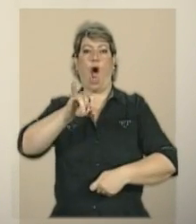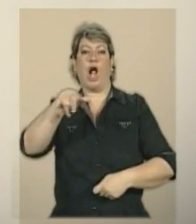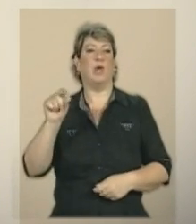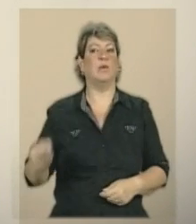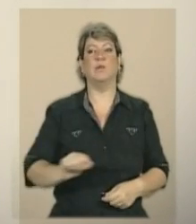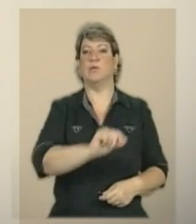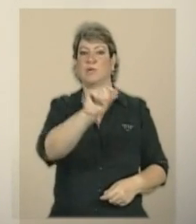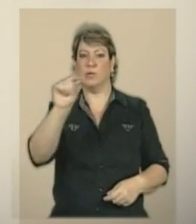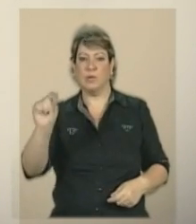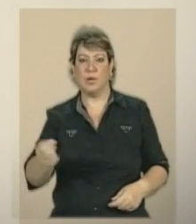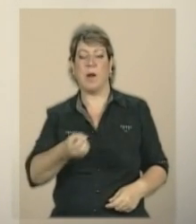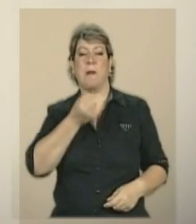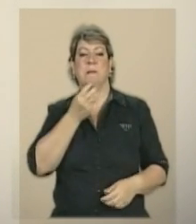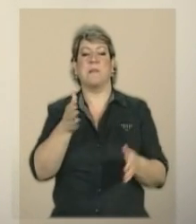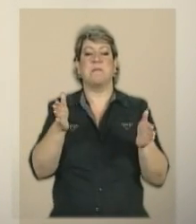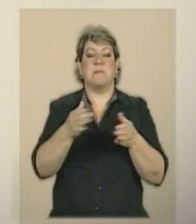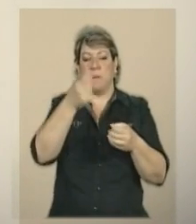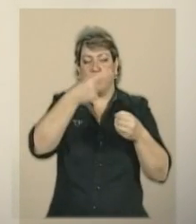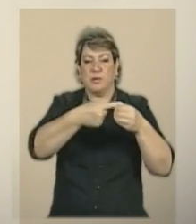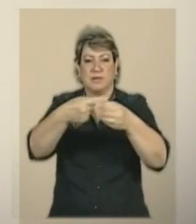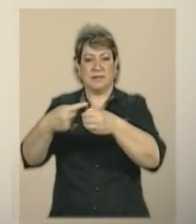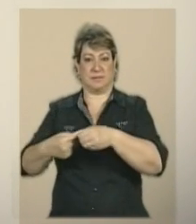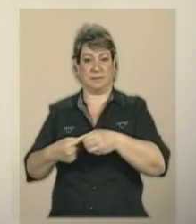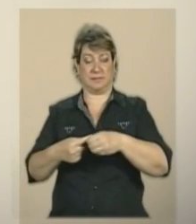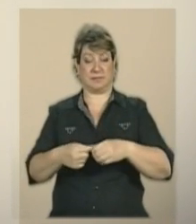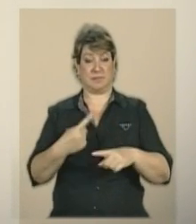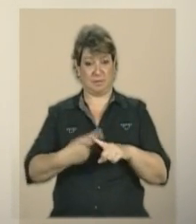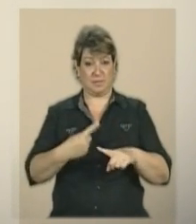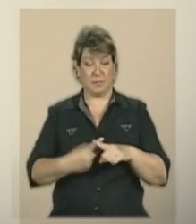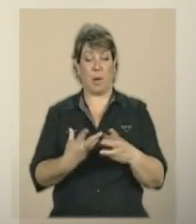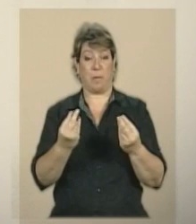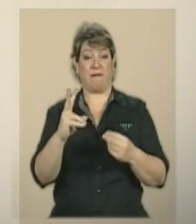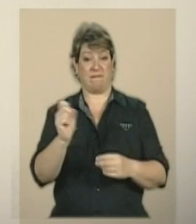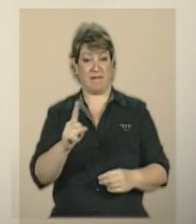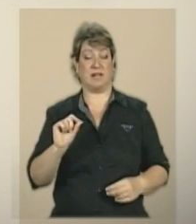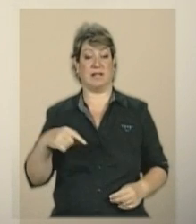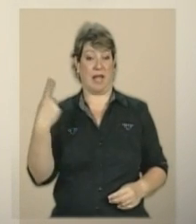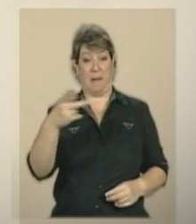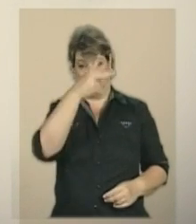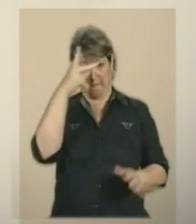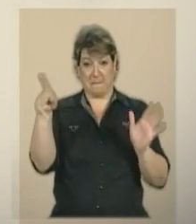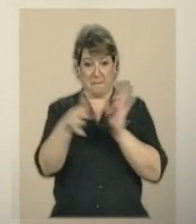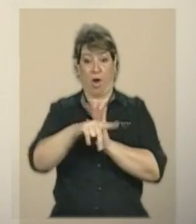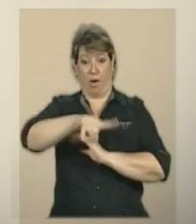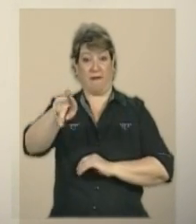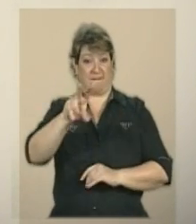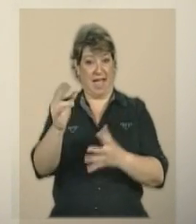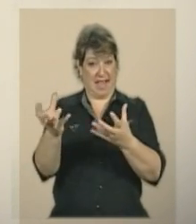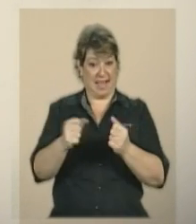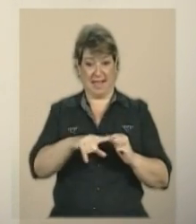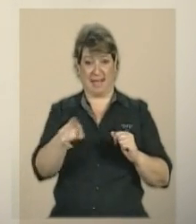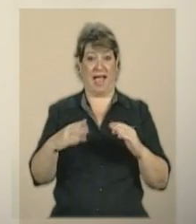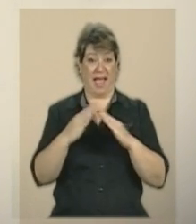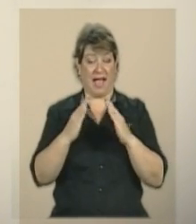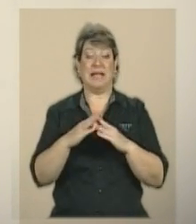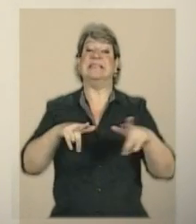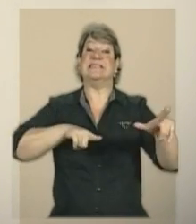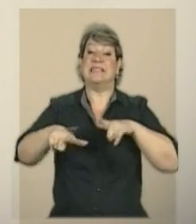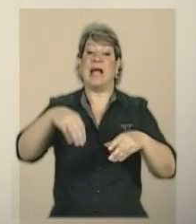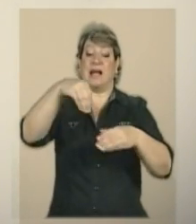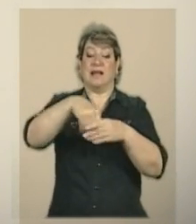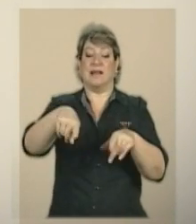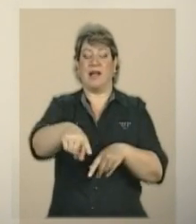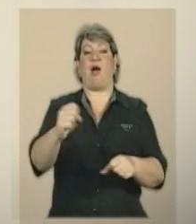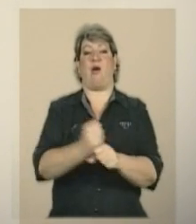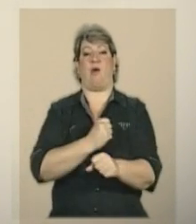um desses pequenos municípios em muitos casos as próprias pessoas que vão receber as casas trabalham na obra